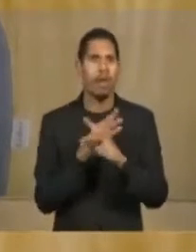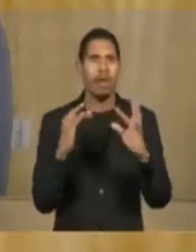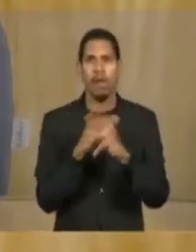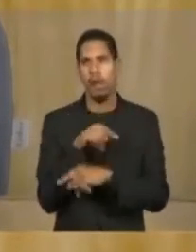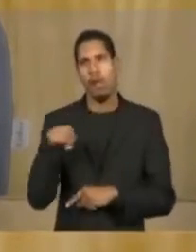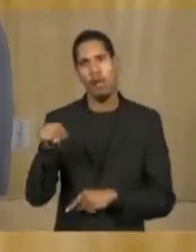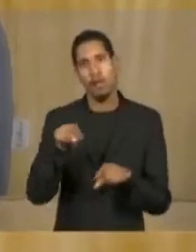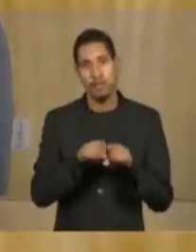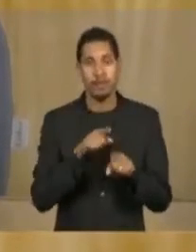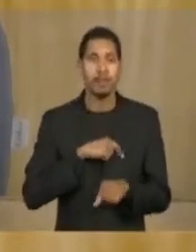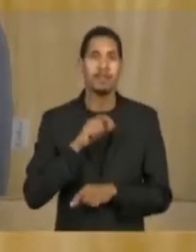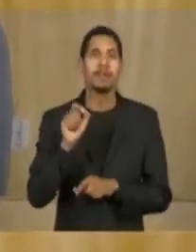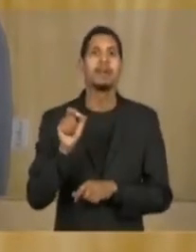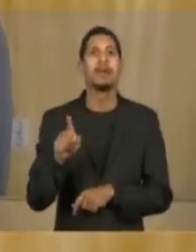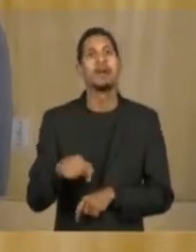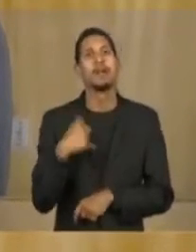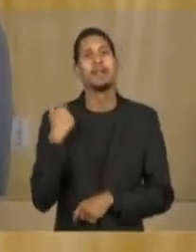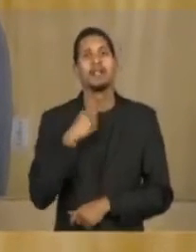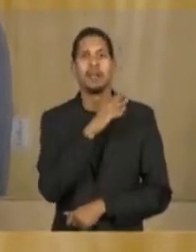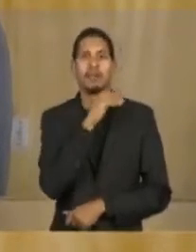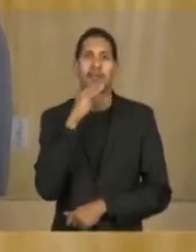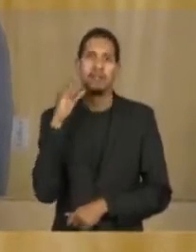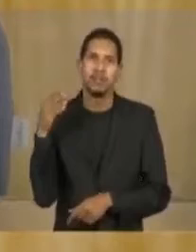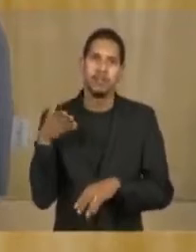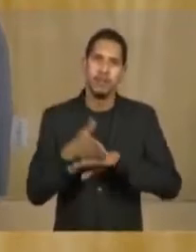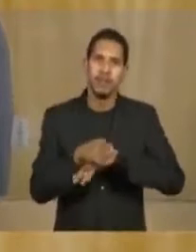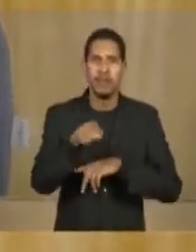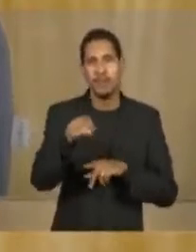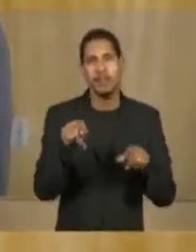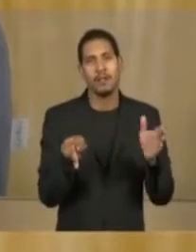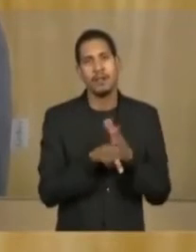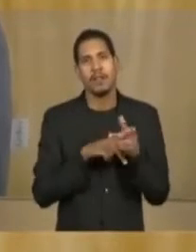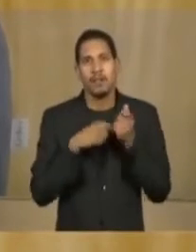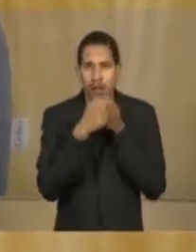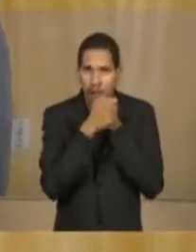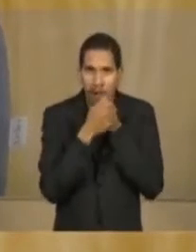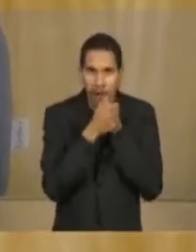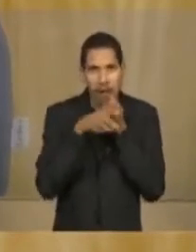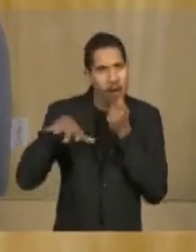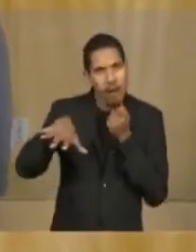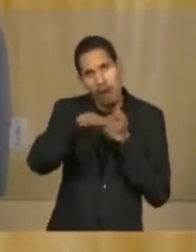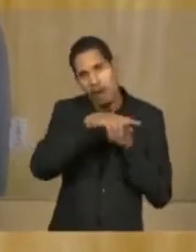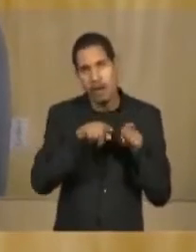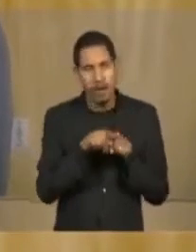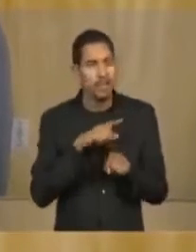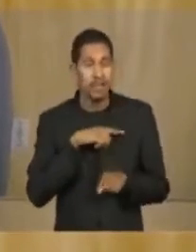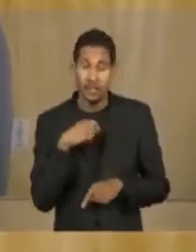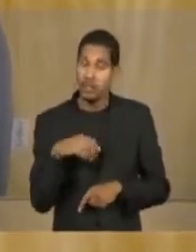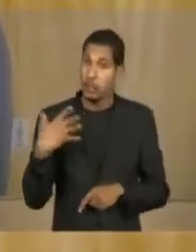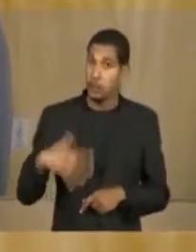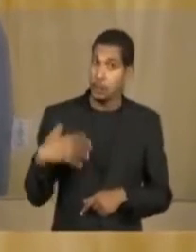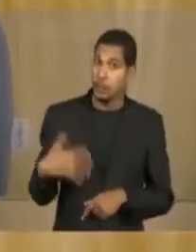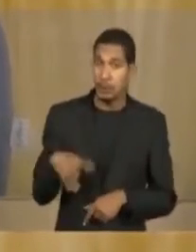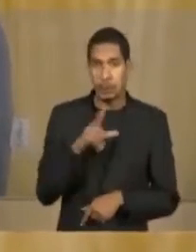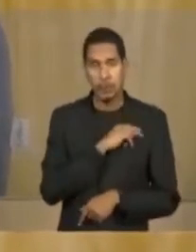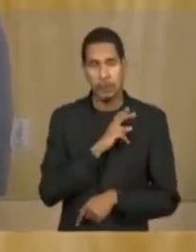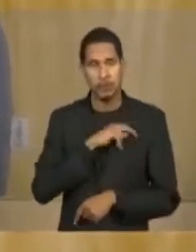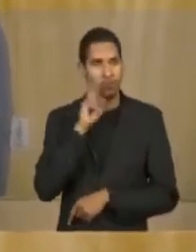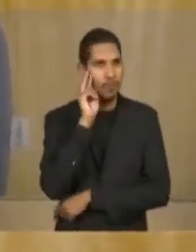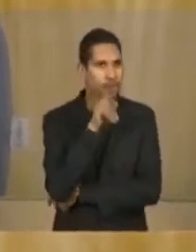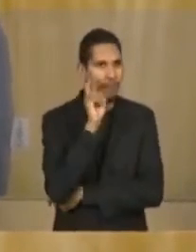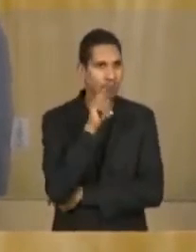inclusive de adolescentes, que têm frequentado a Cracolândia numa quantidade visivelmente maior do que a